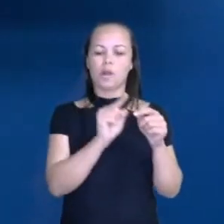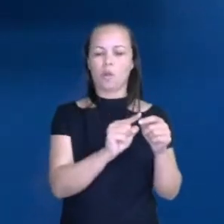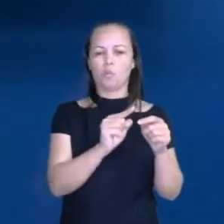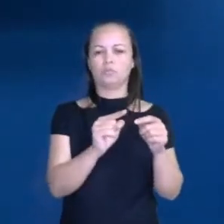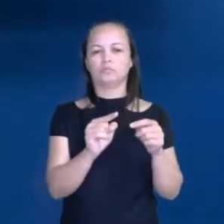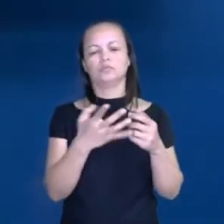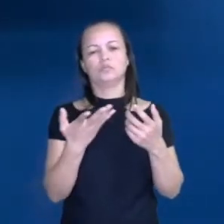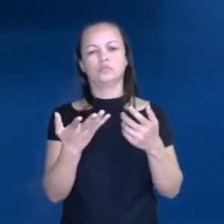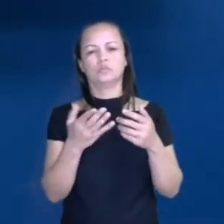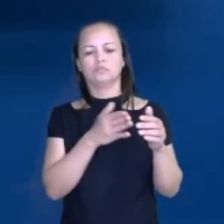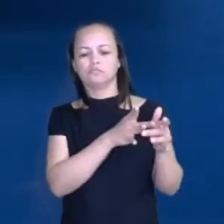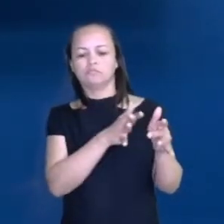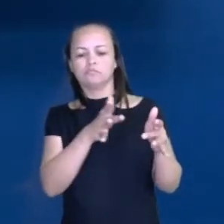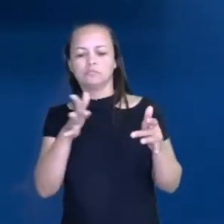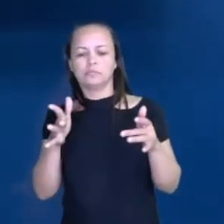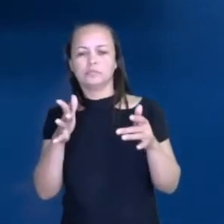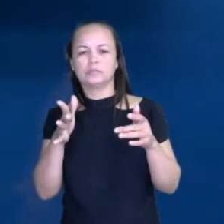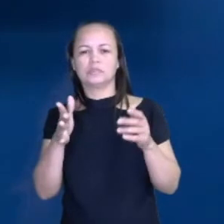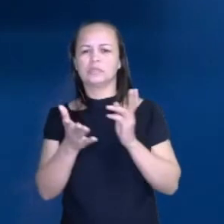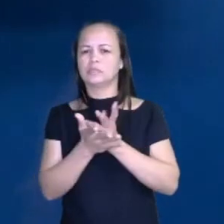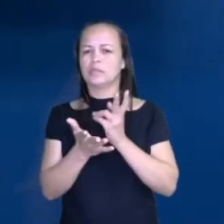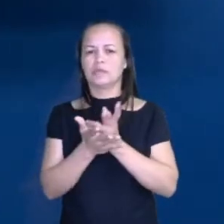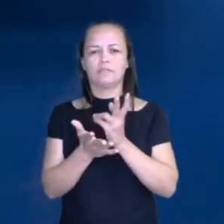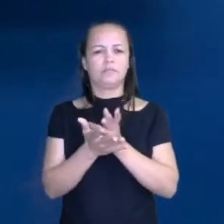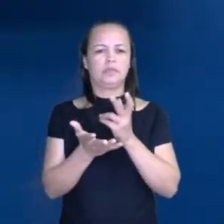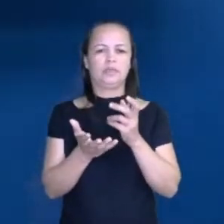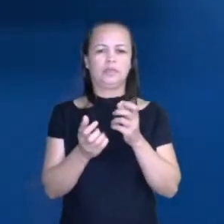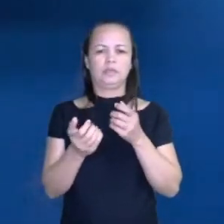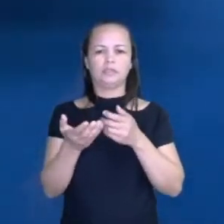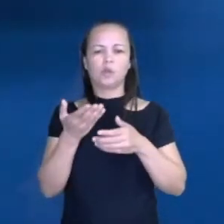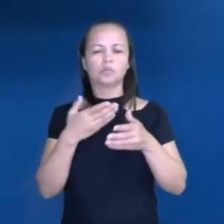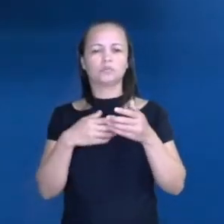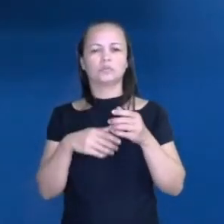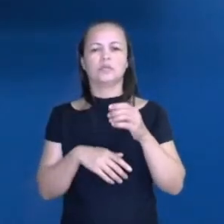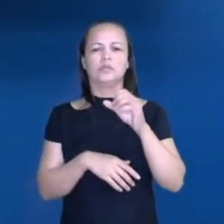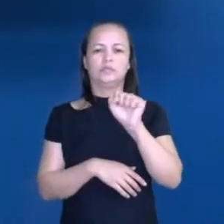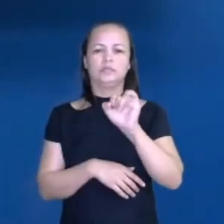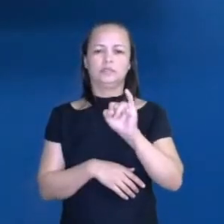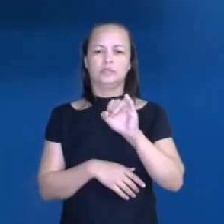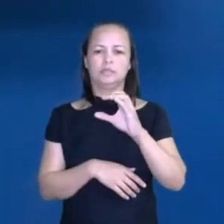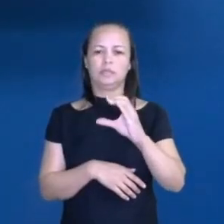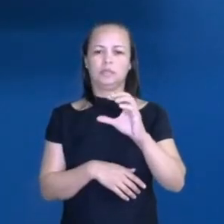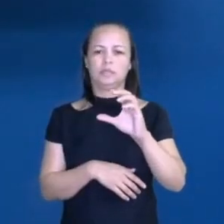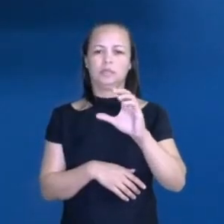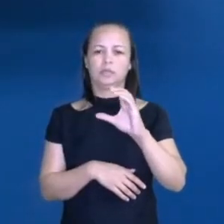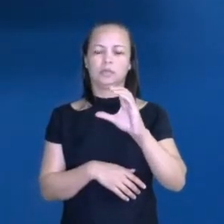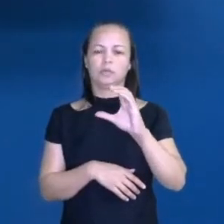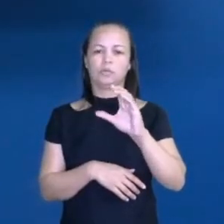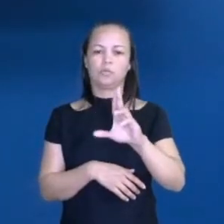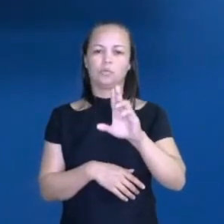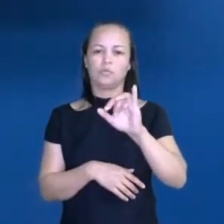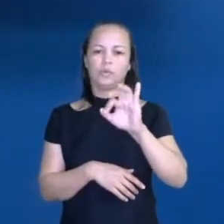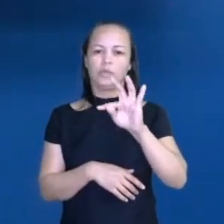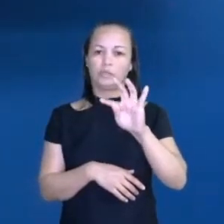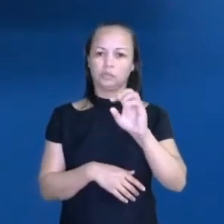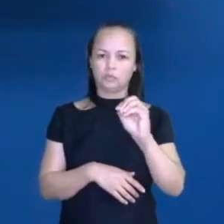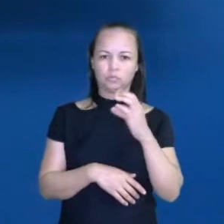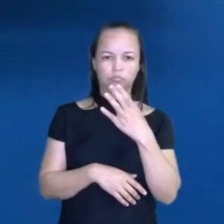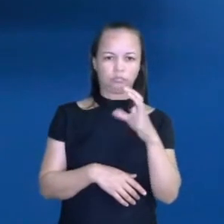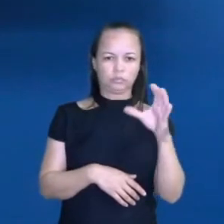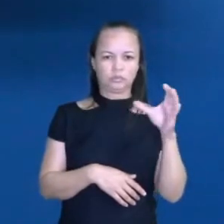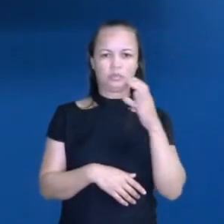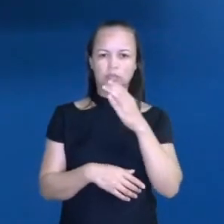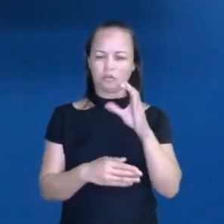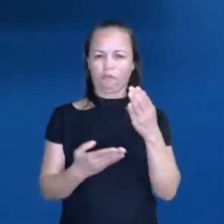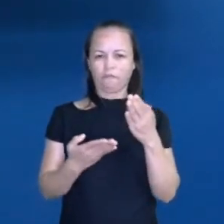fluxo vai passando tempo todinho Então tem um circuito a mulher dia circuito circo circuito fechado